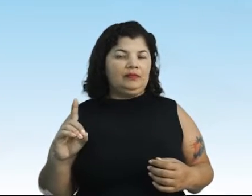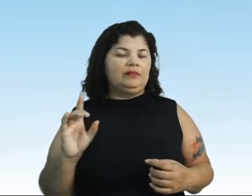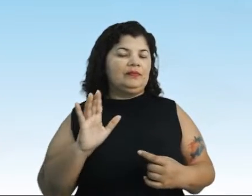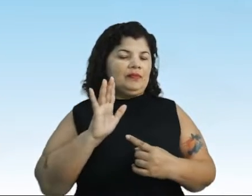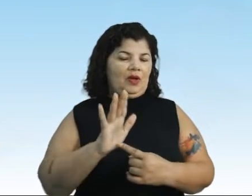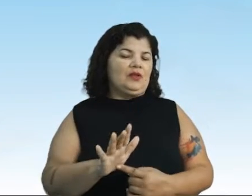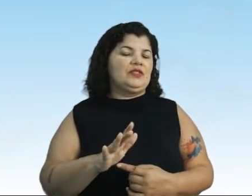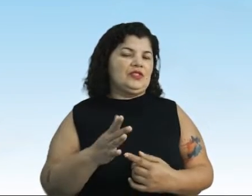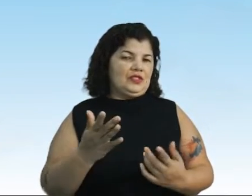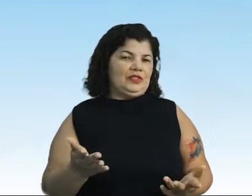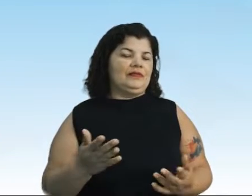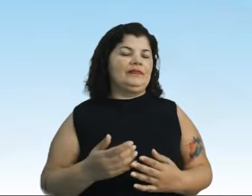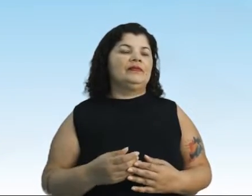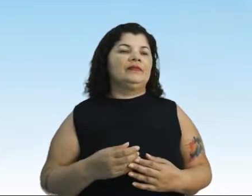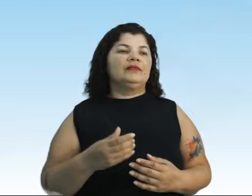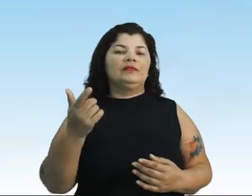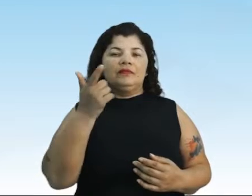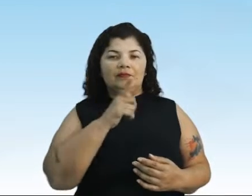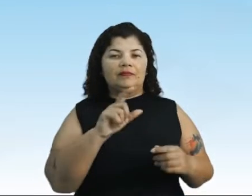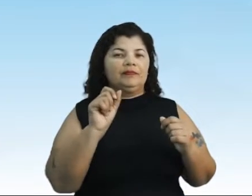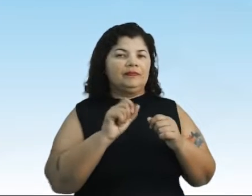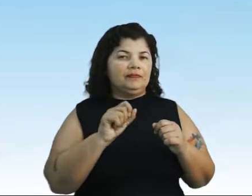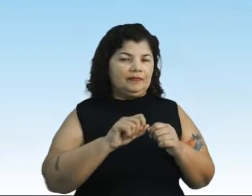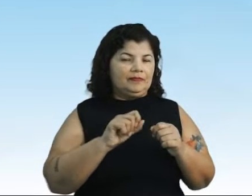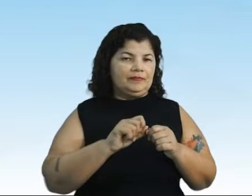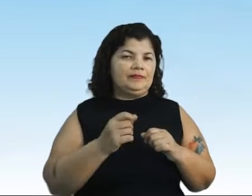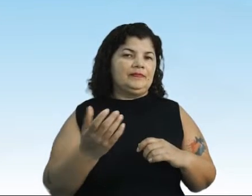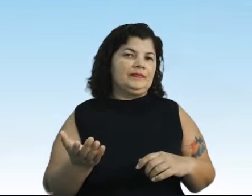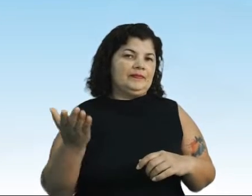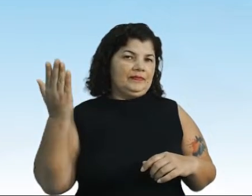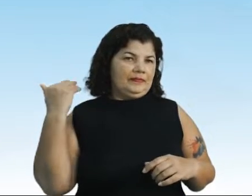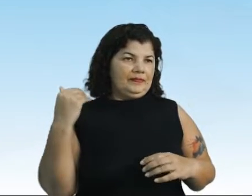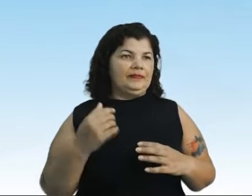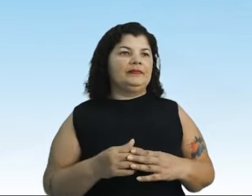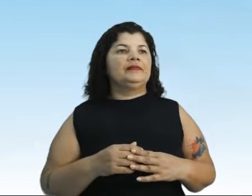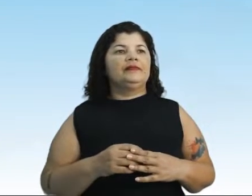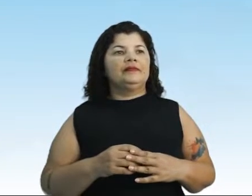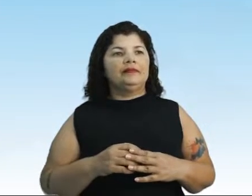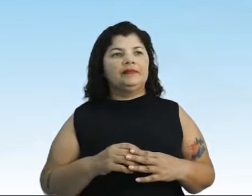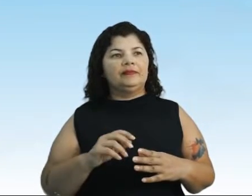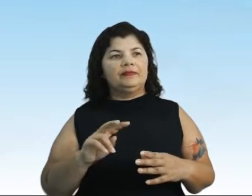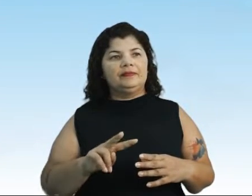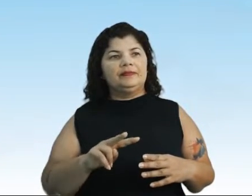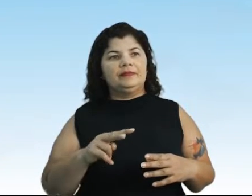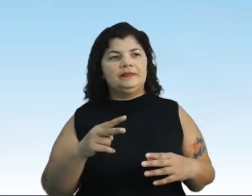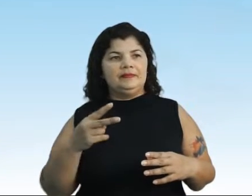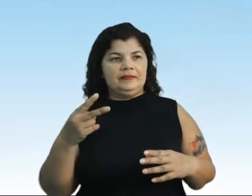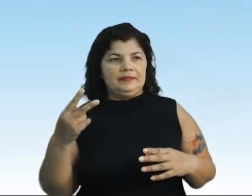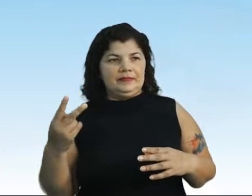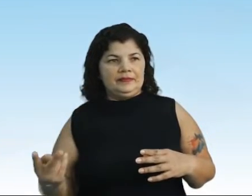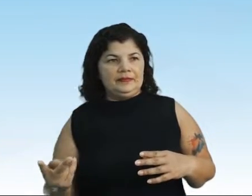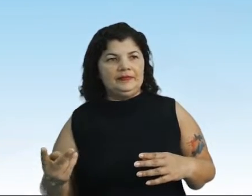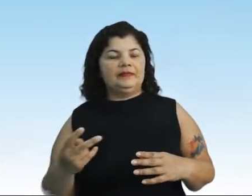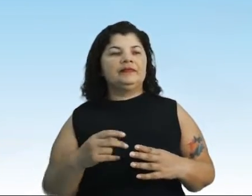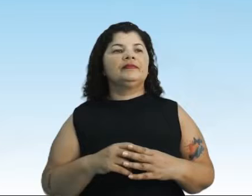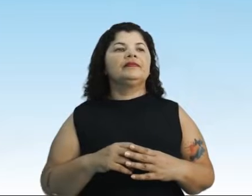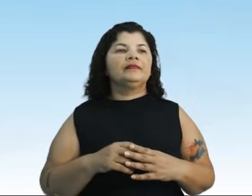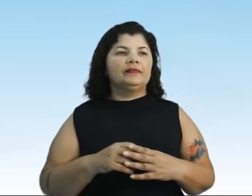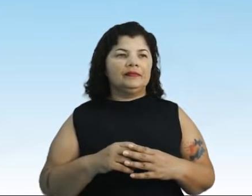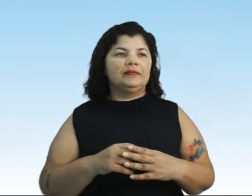passado, né? Quando eu conseguia fazer isso. E aí, ilustrando, né? She could speak French when she was a